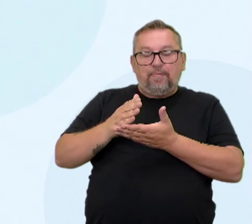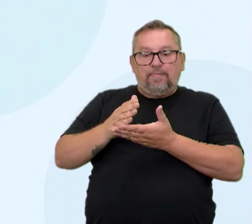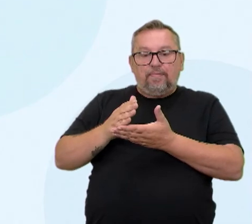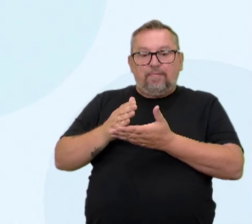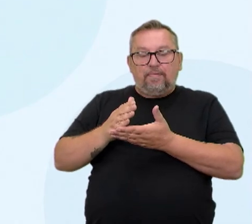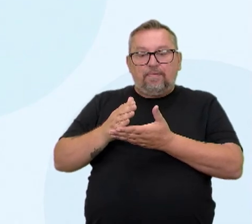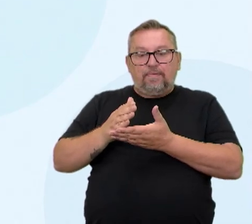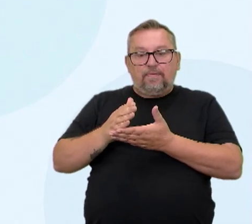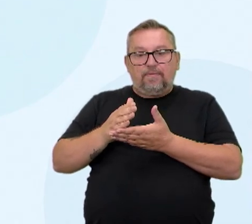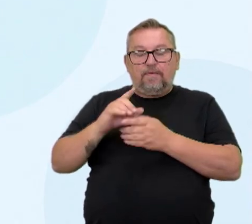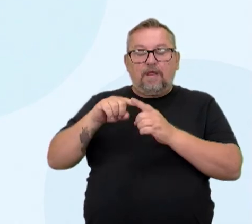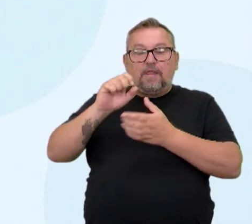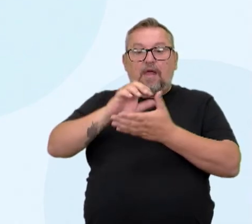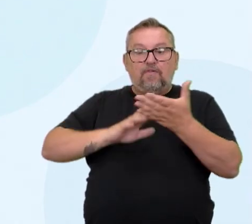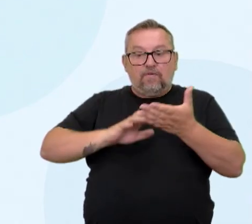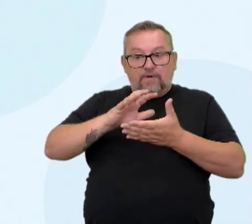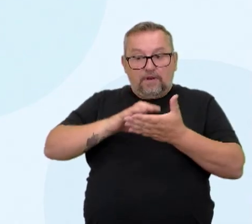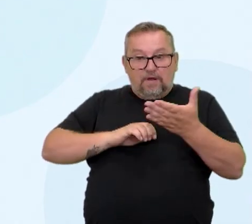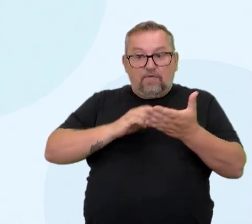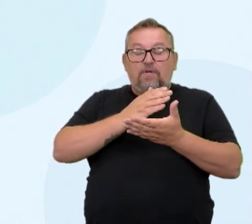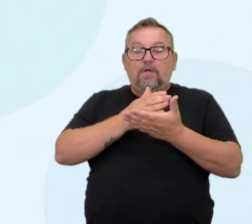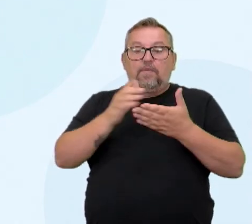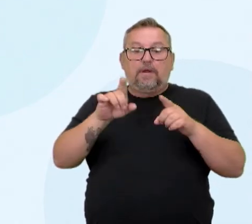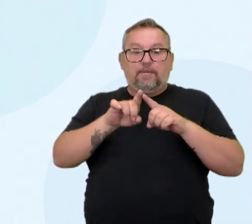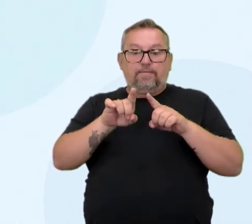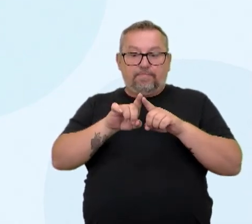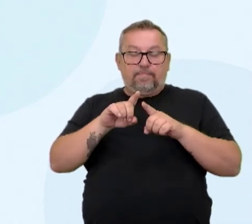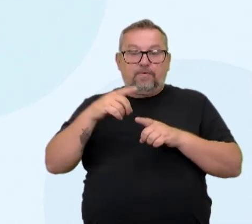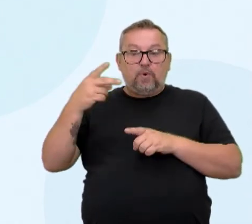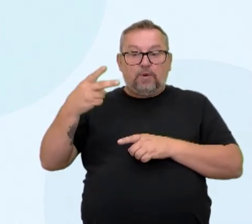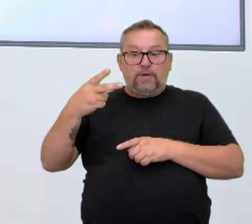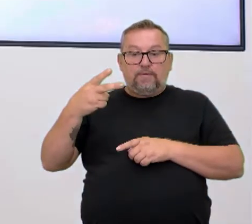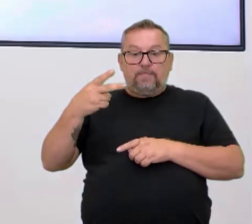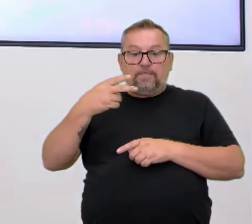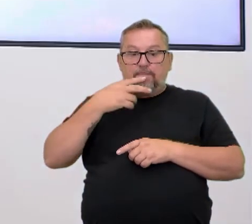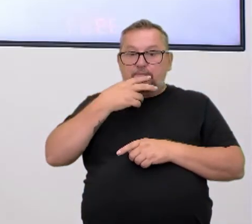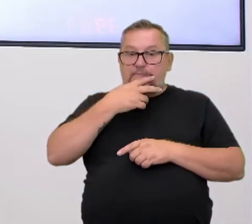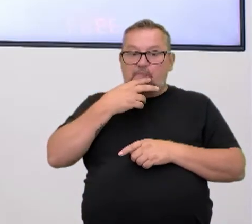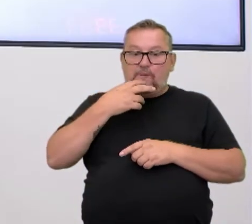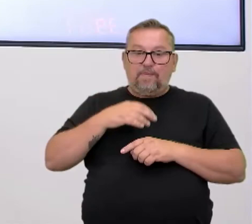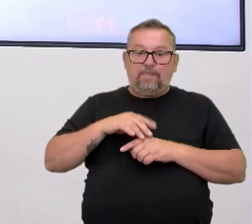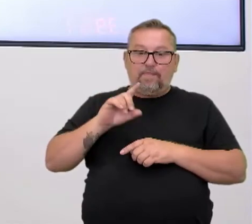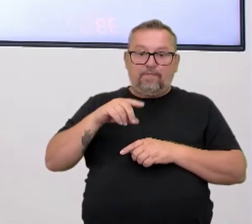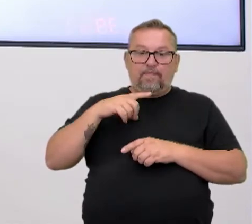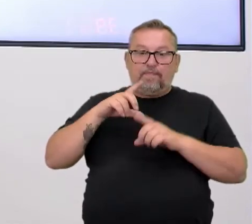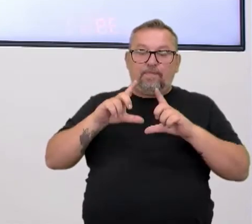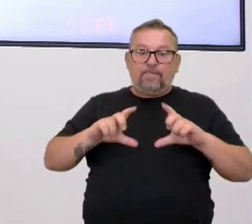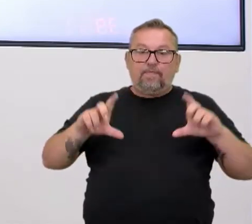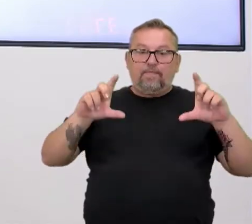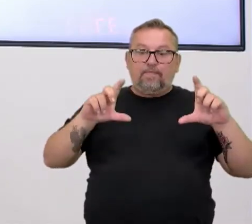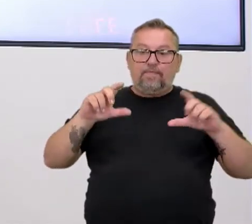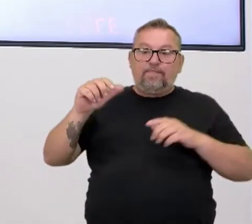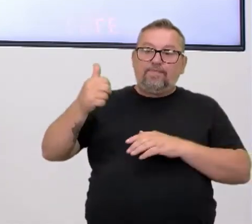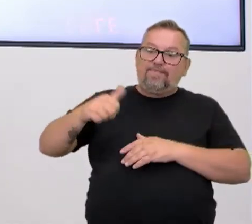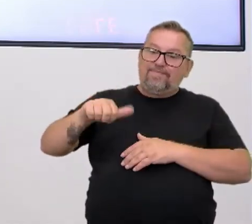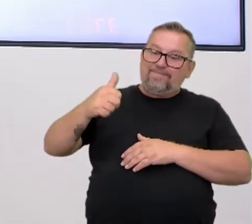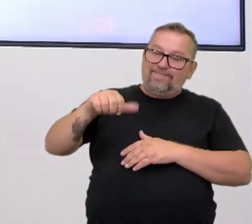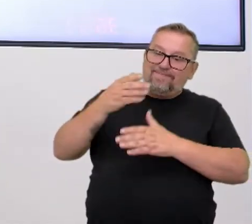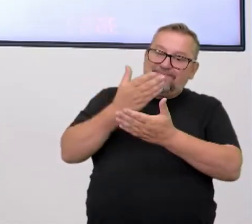da atividade, a introdução da atividade 2. Eu vou deixar o QR Code aí para vocês